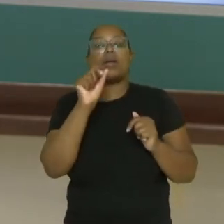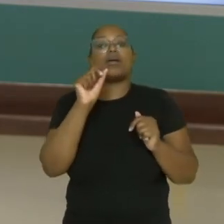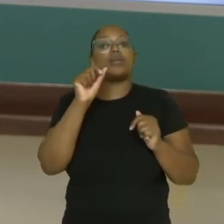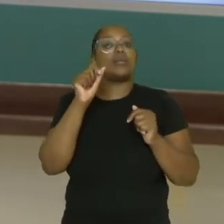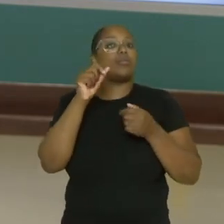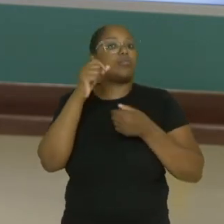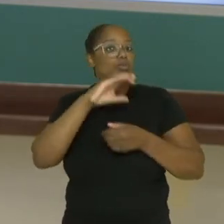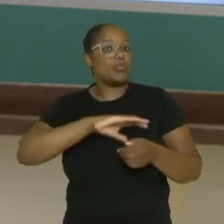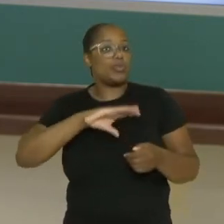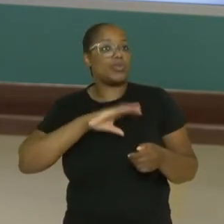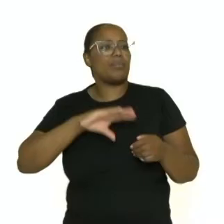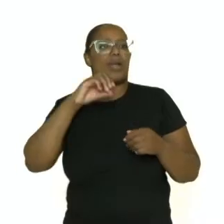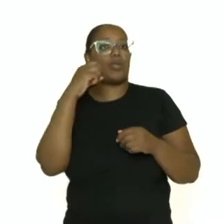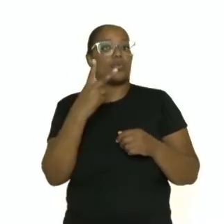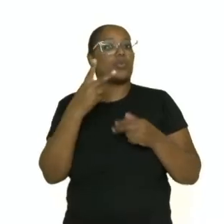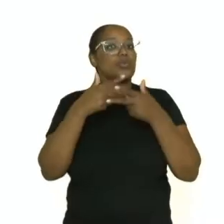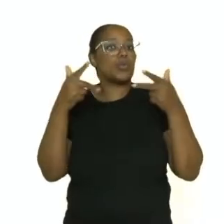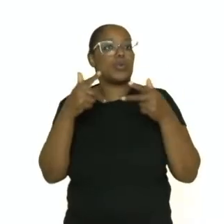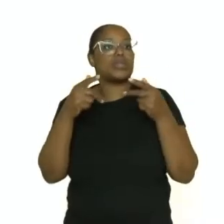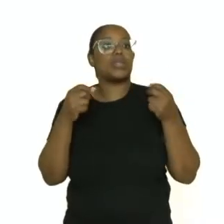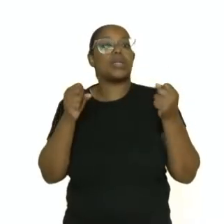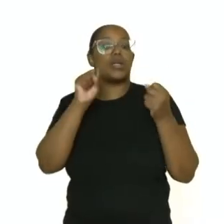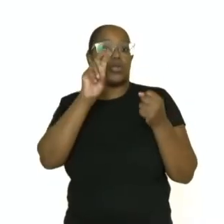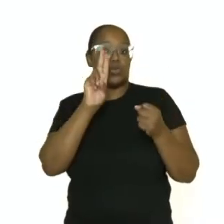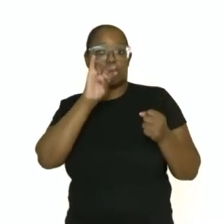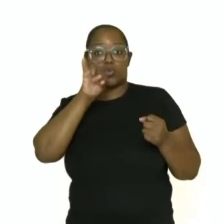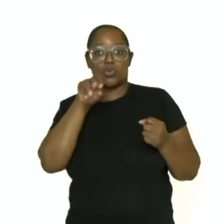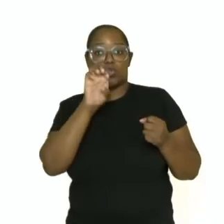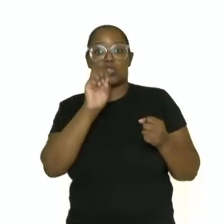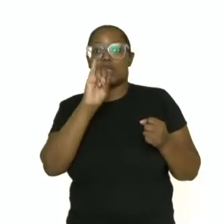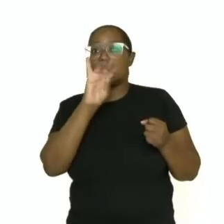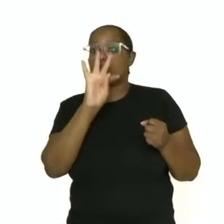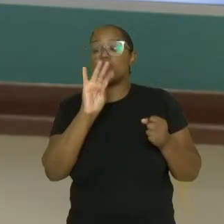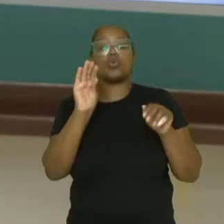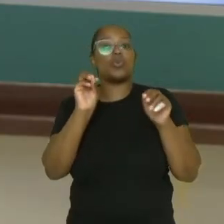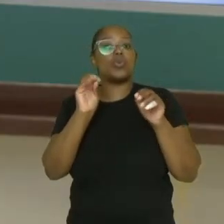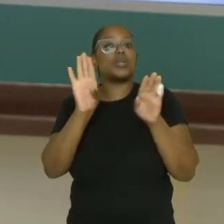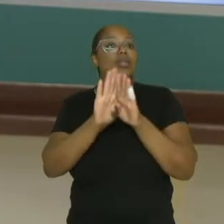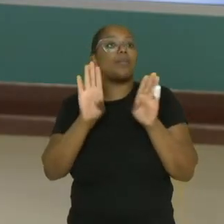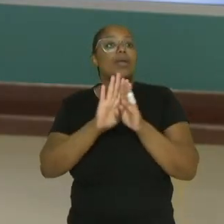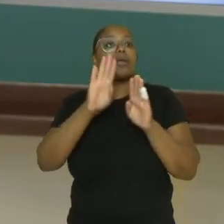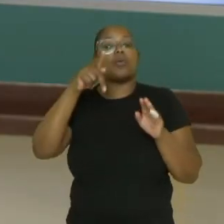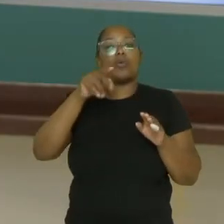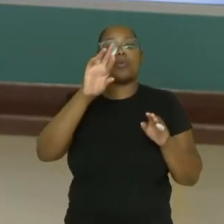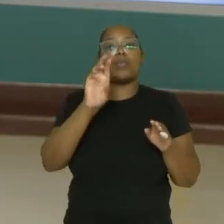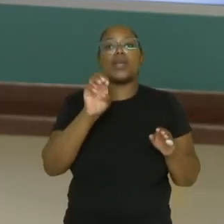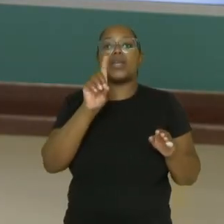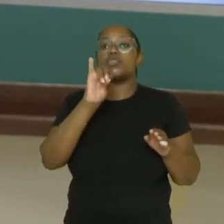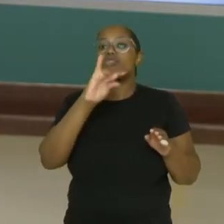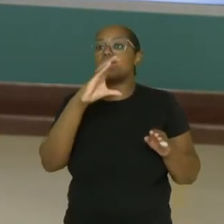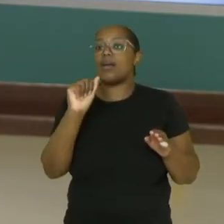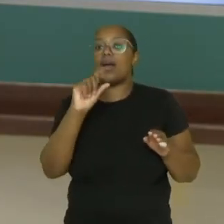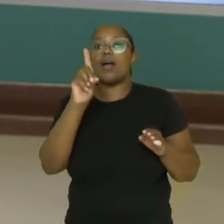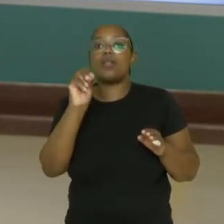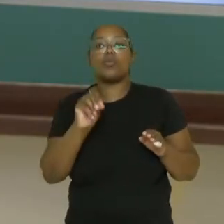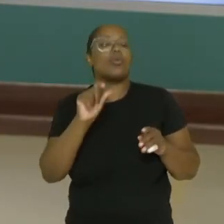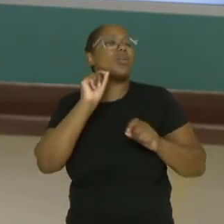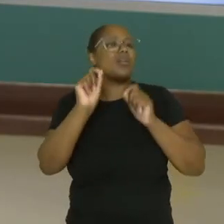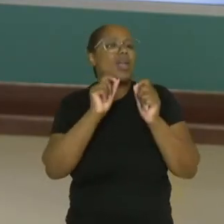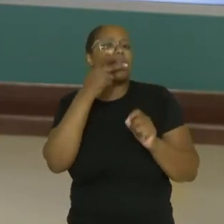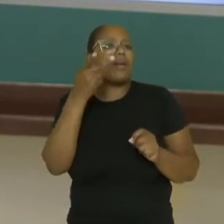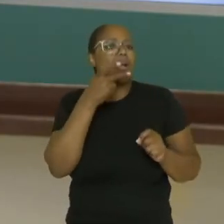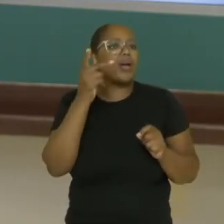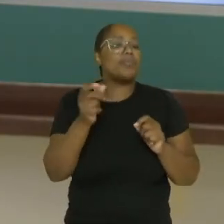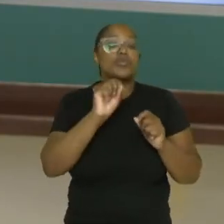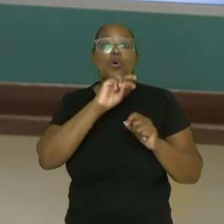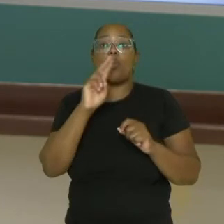elementos. Quais são esses elementos? O sujeito e o predicado. O sujeito é de quem falamos, ou sobre quem